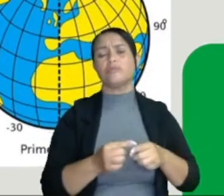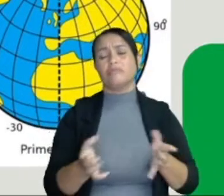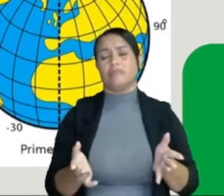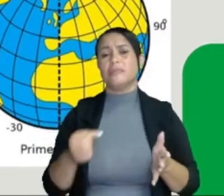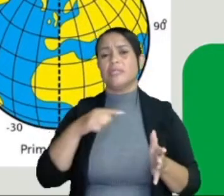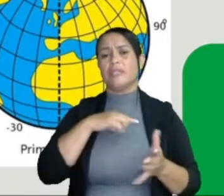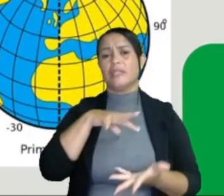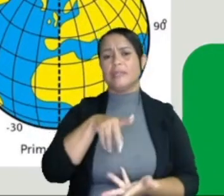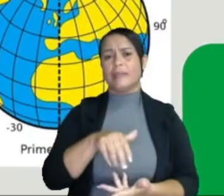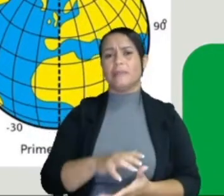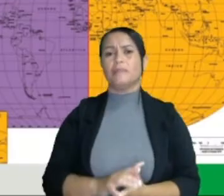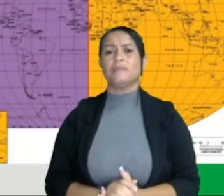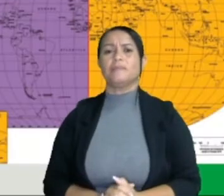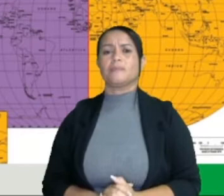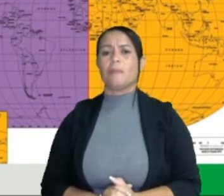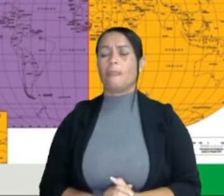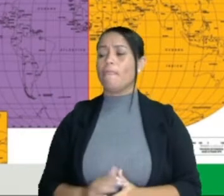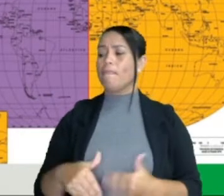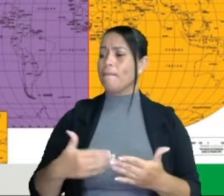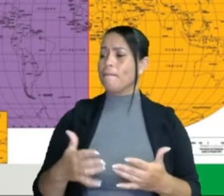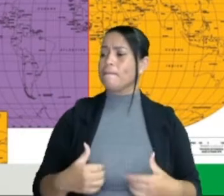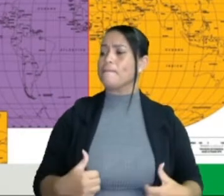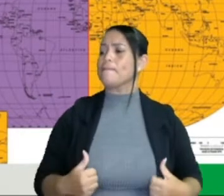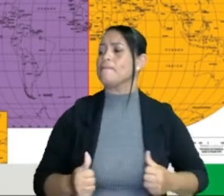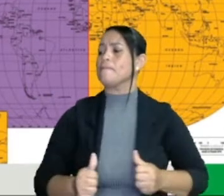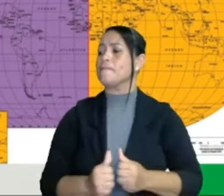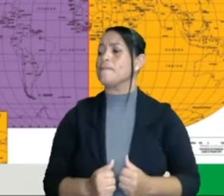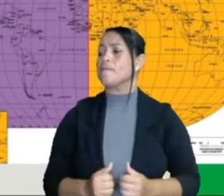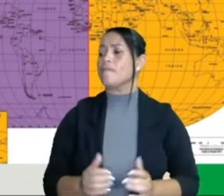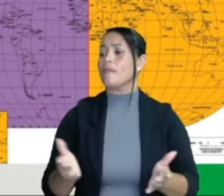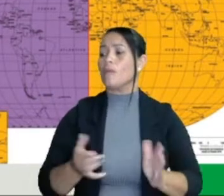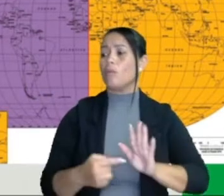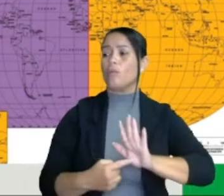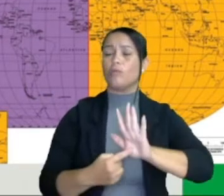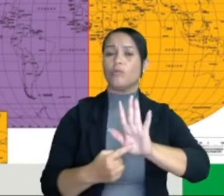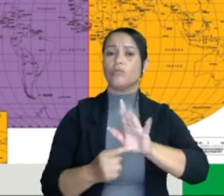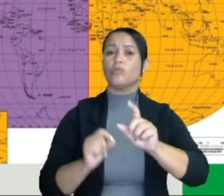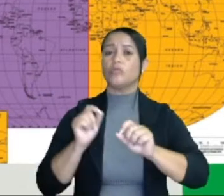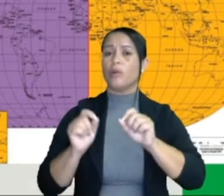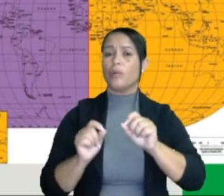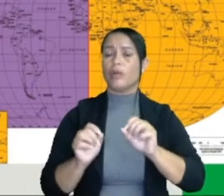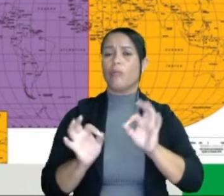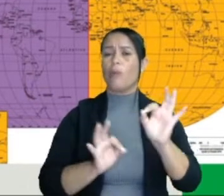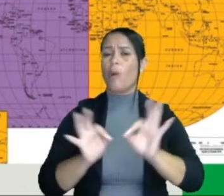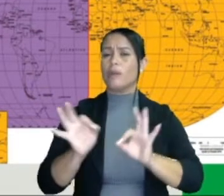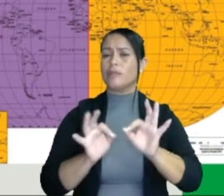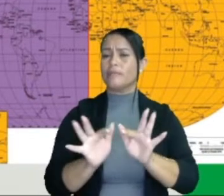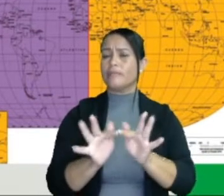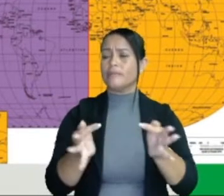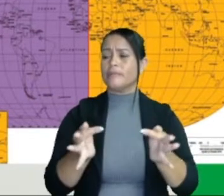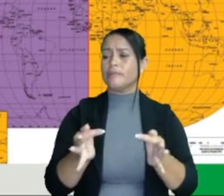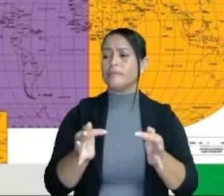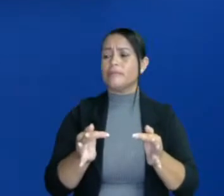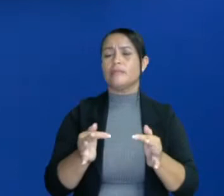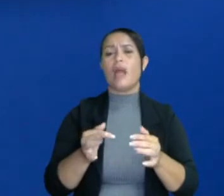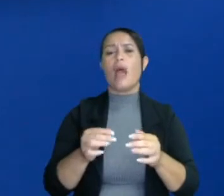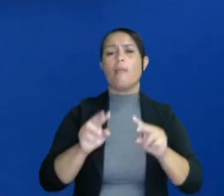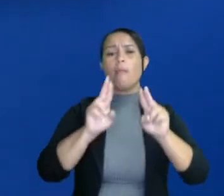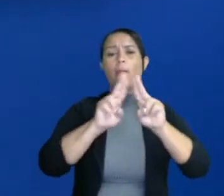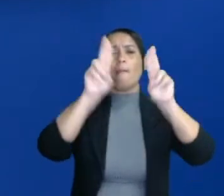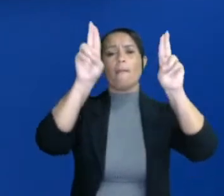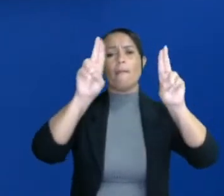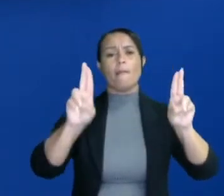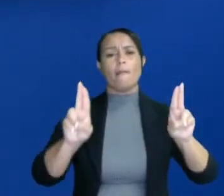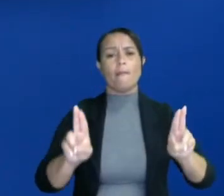superfície da Terra, tá? Dando sequência, vamos fazer aqui um esquema prático. Peguei um mapa, tem